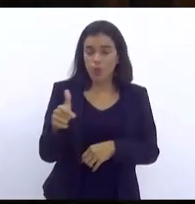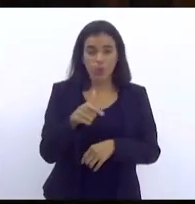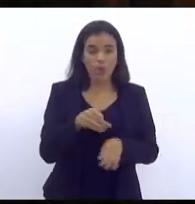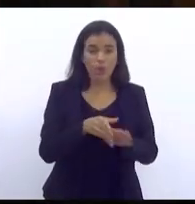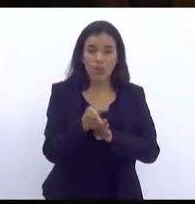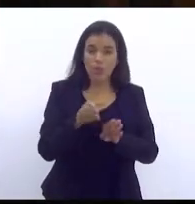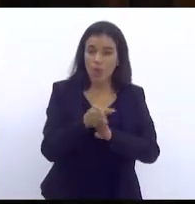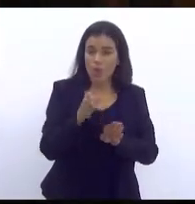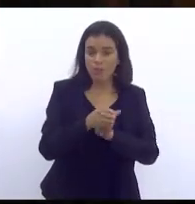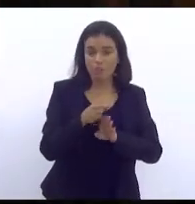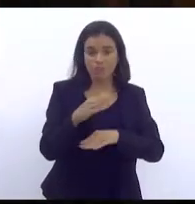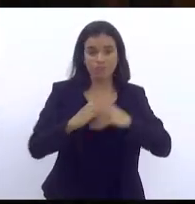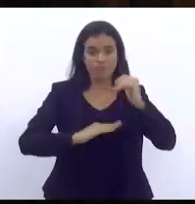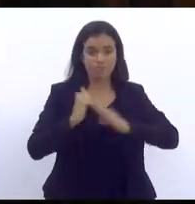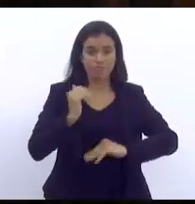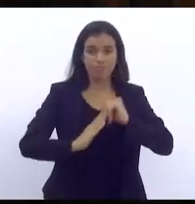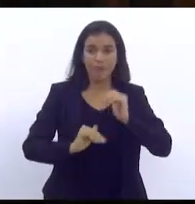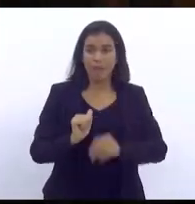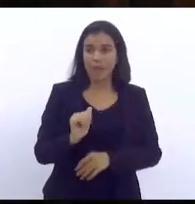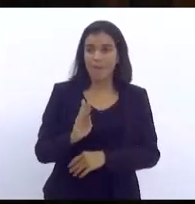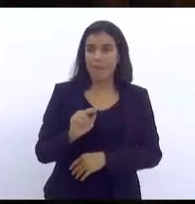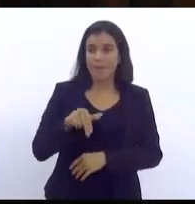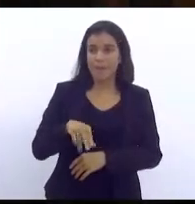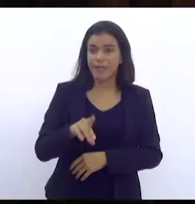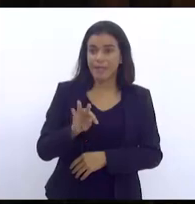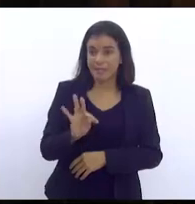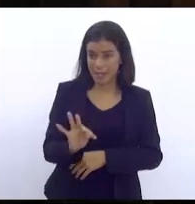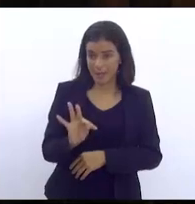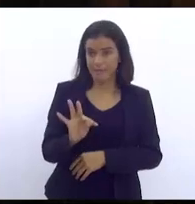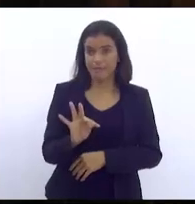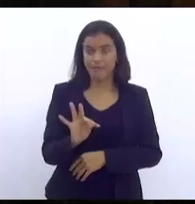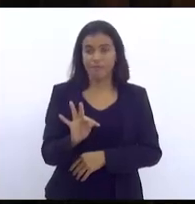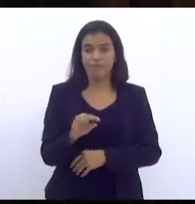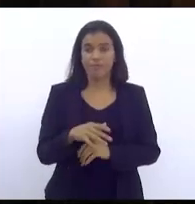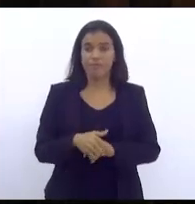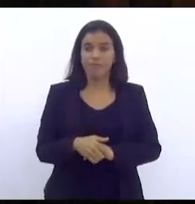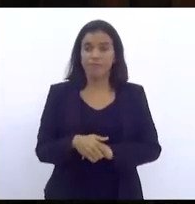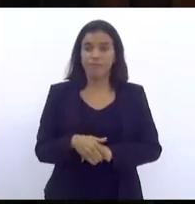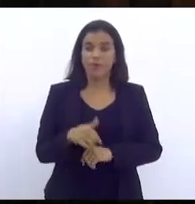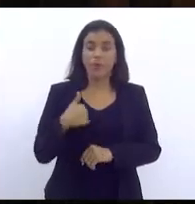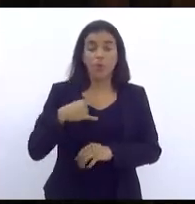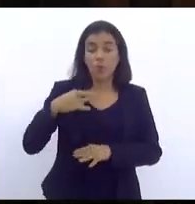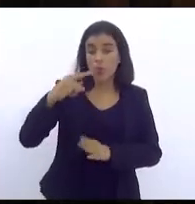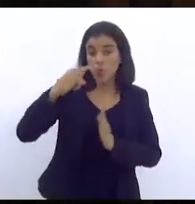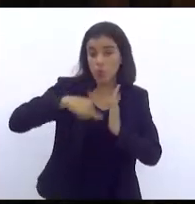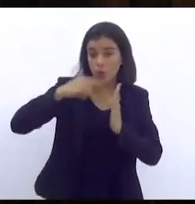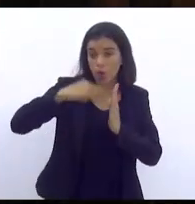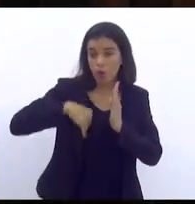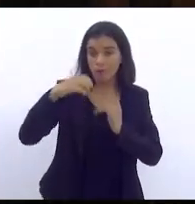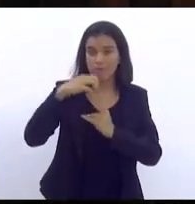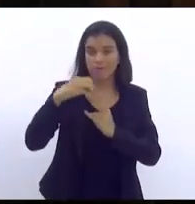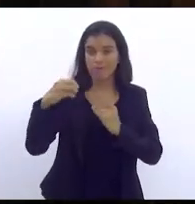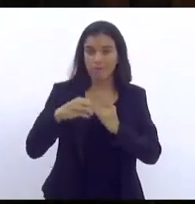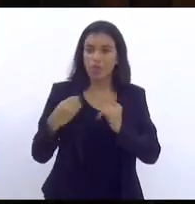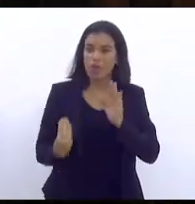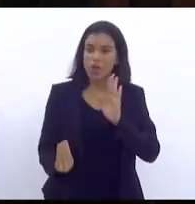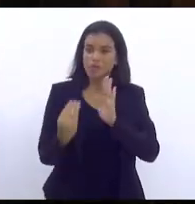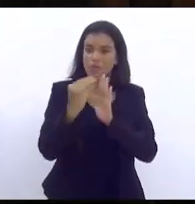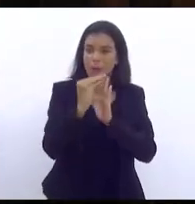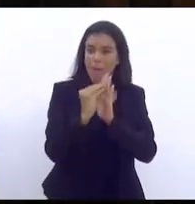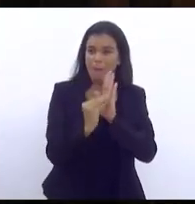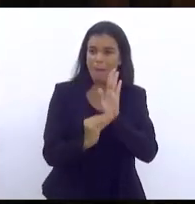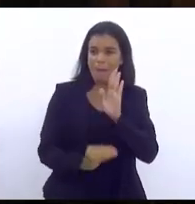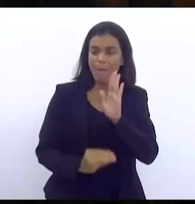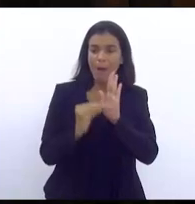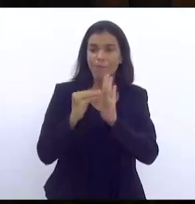bnt a bnt só indica separador absoluto no documento da Fiocruz nós colocamos